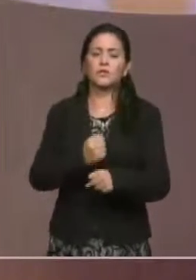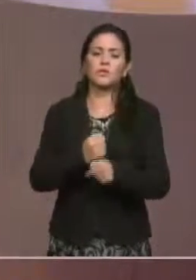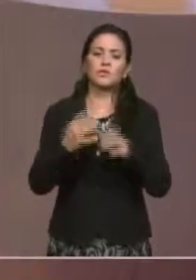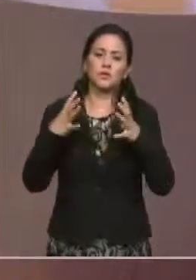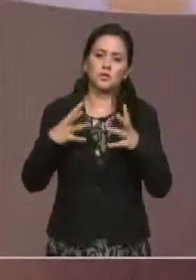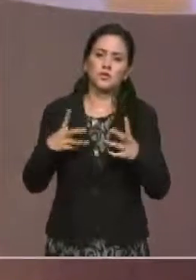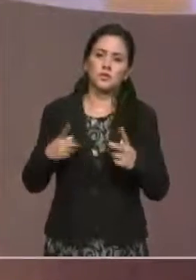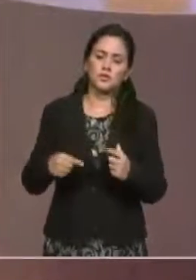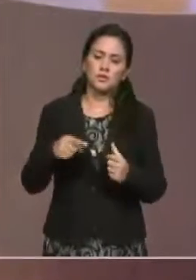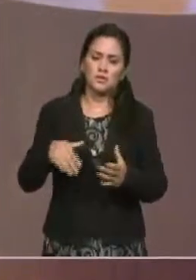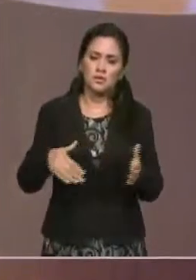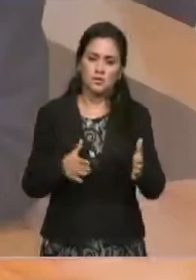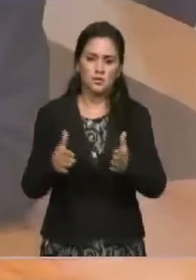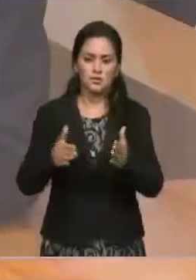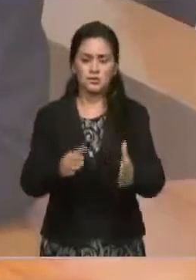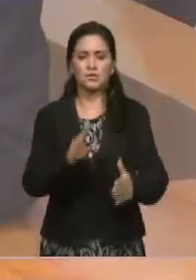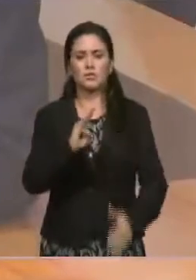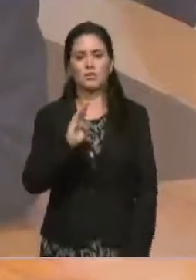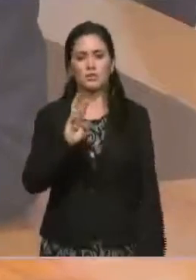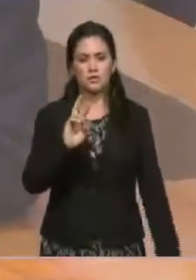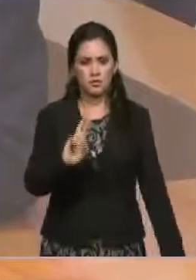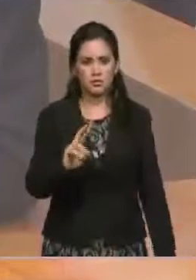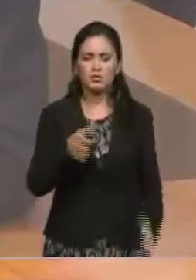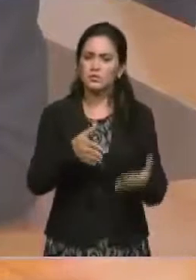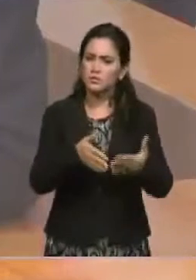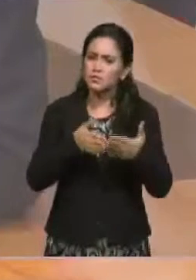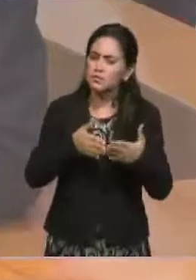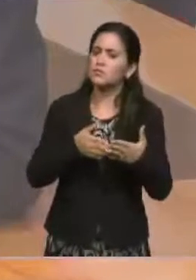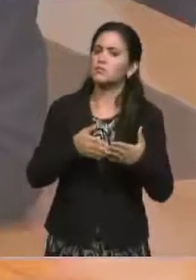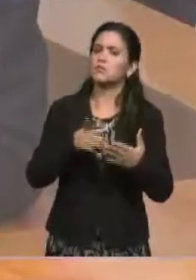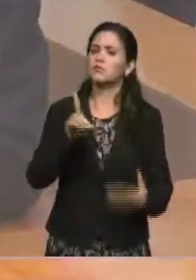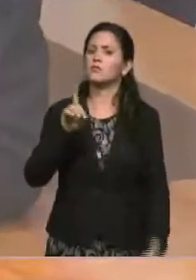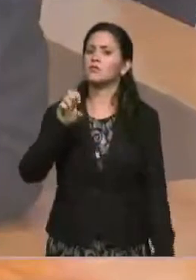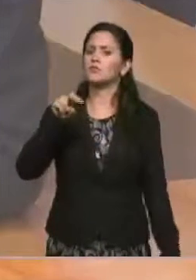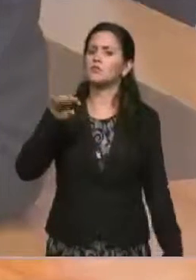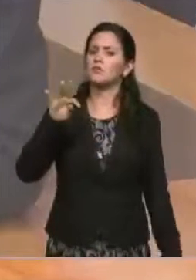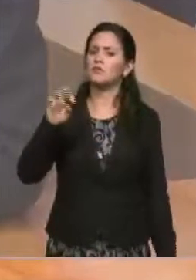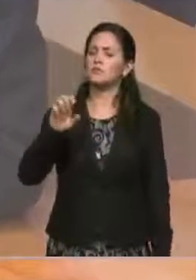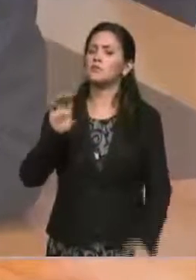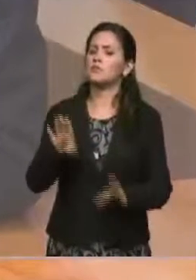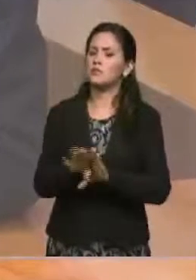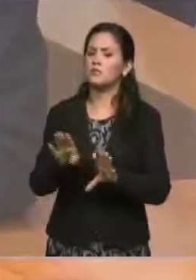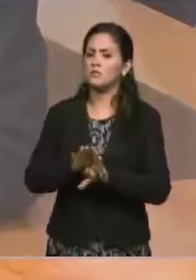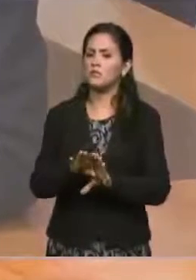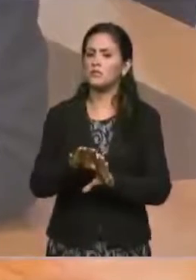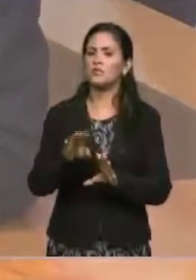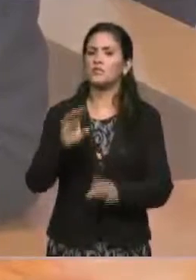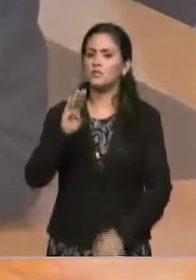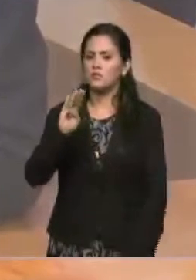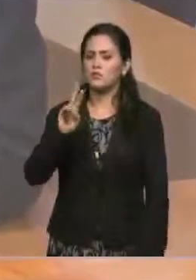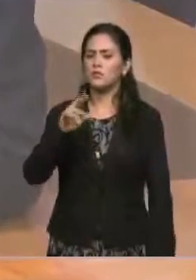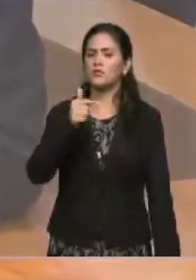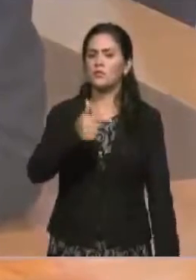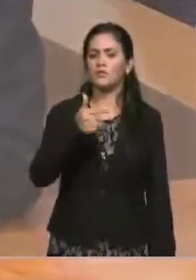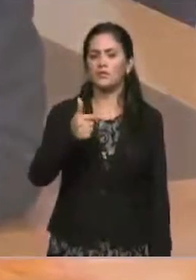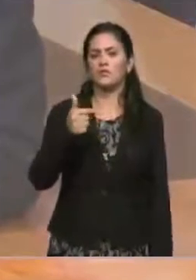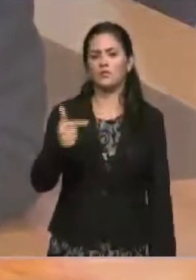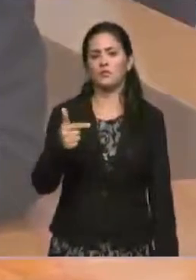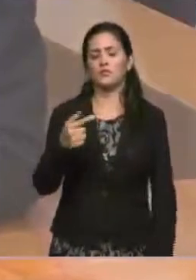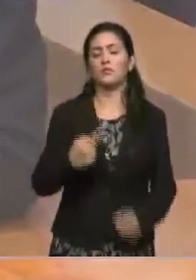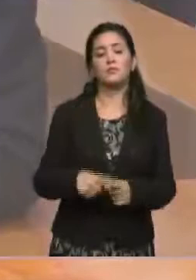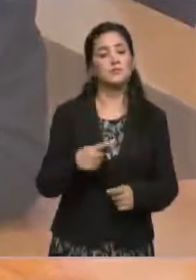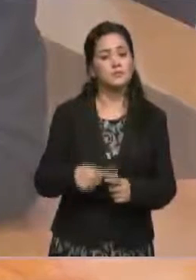um apelo para que o DENIT atue também ali, pois o nosso governador já fez sua parte e continua